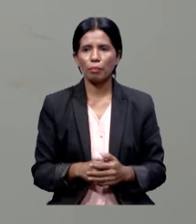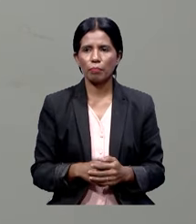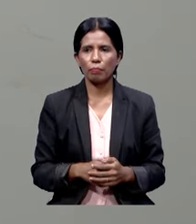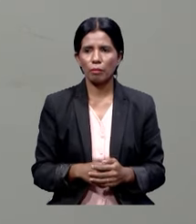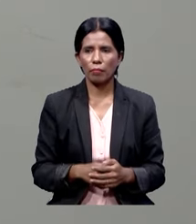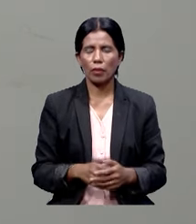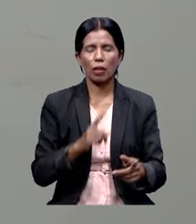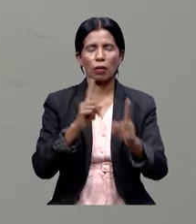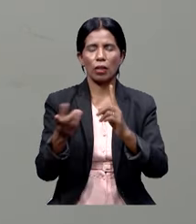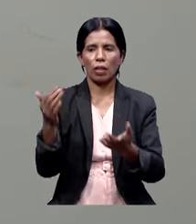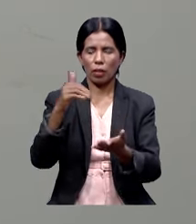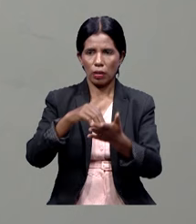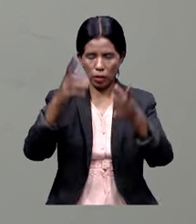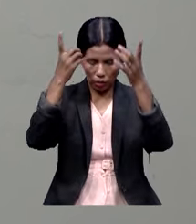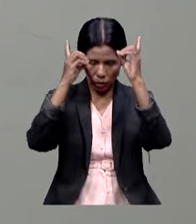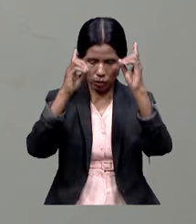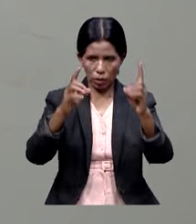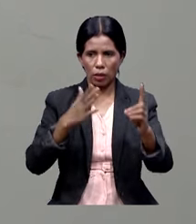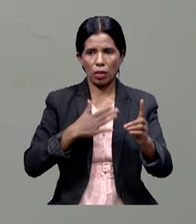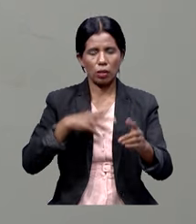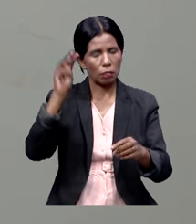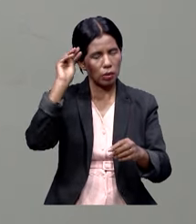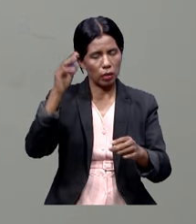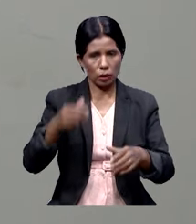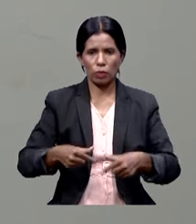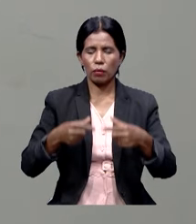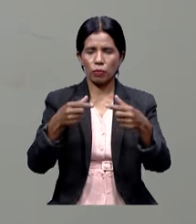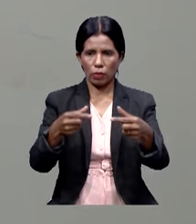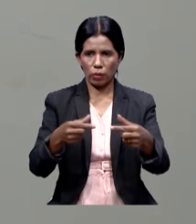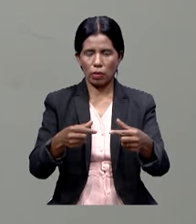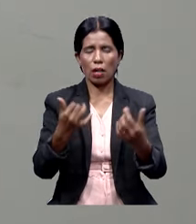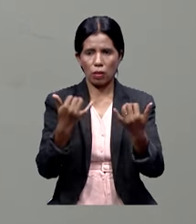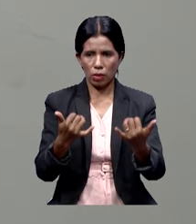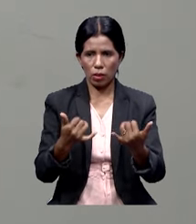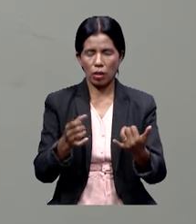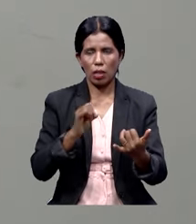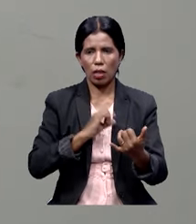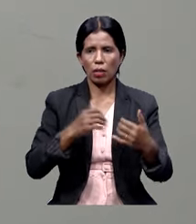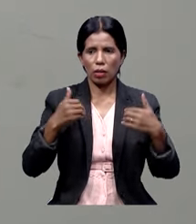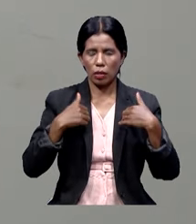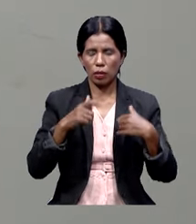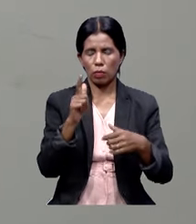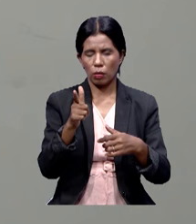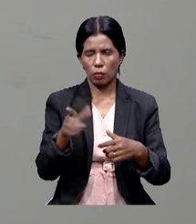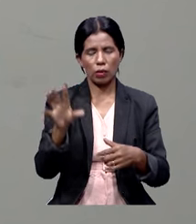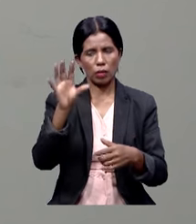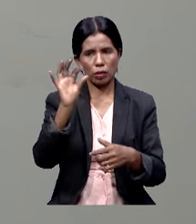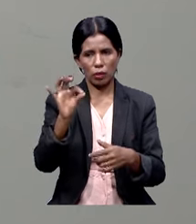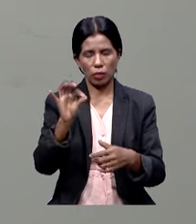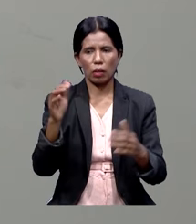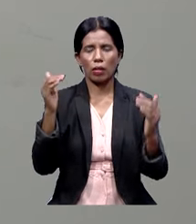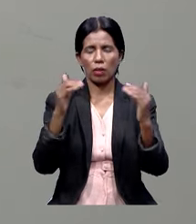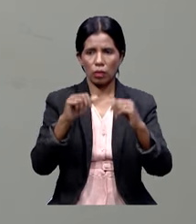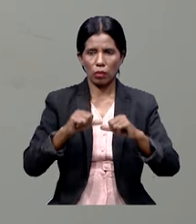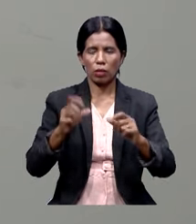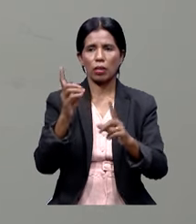conta fila fali decisão nebe que honi ministro se kot me makan agora darau how iha tam 29 foi na dau ka 29 encontro foi no